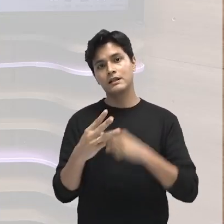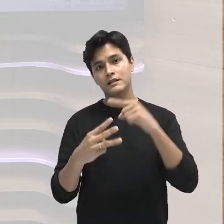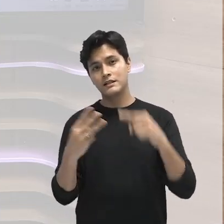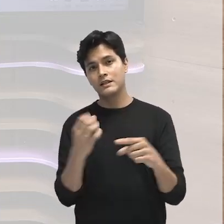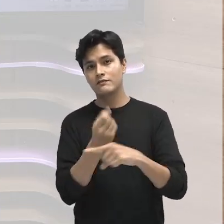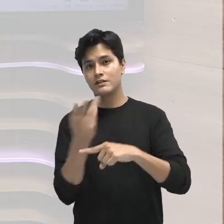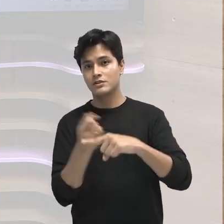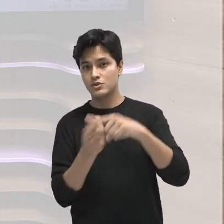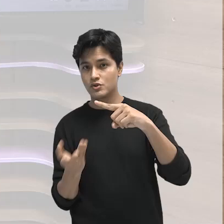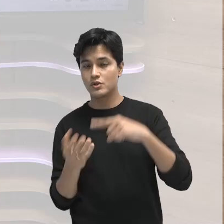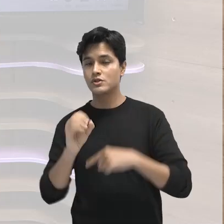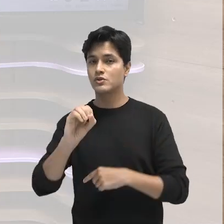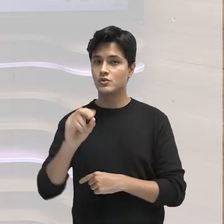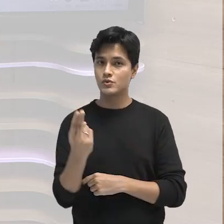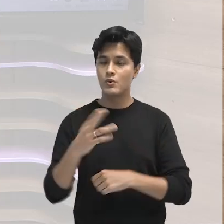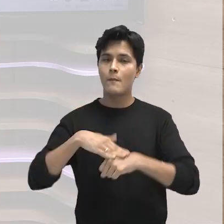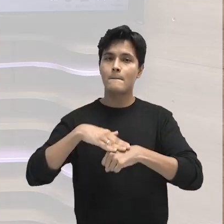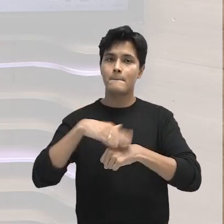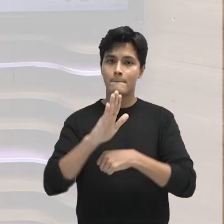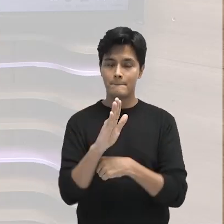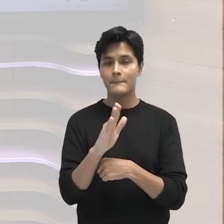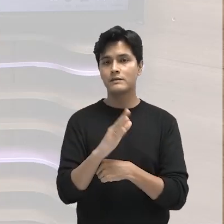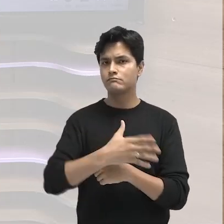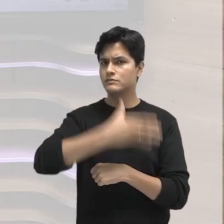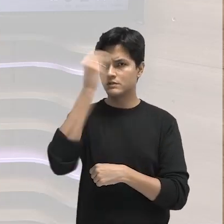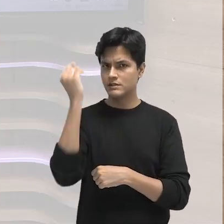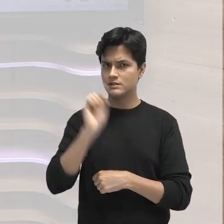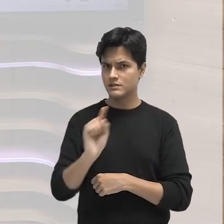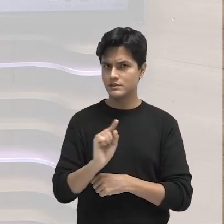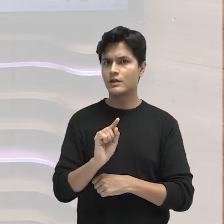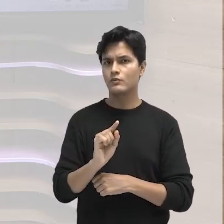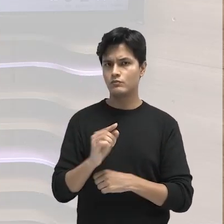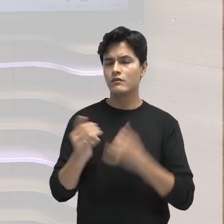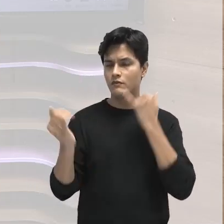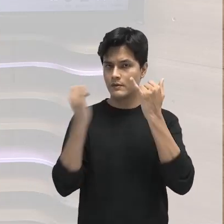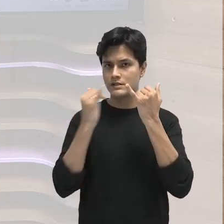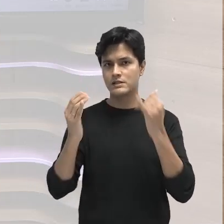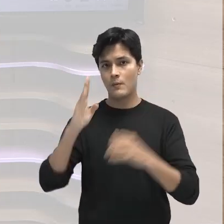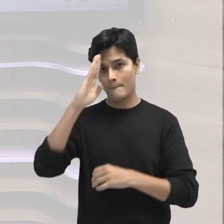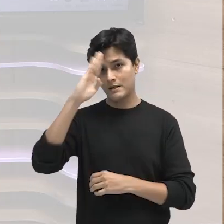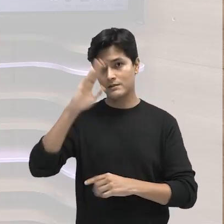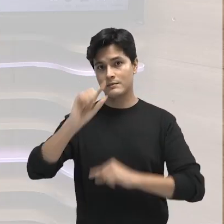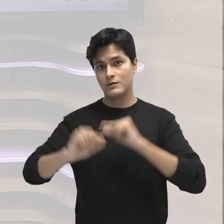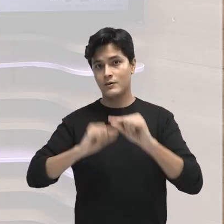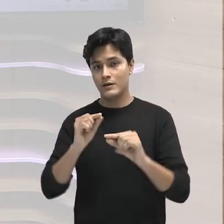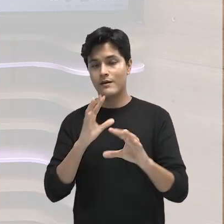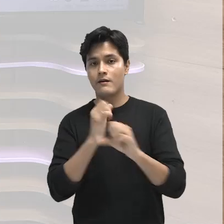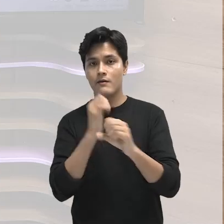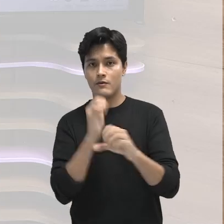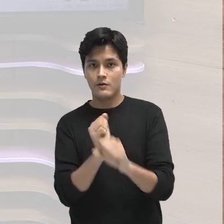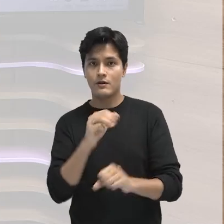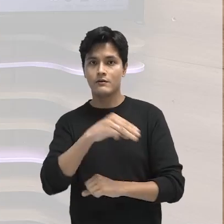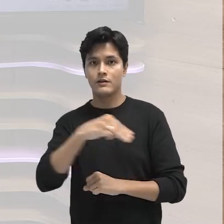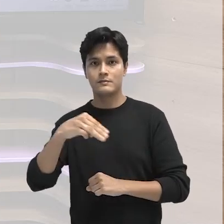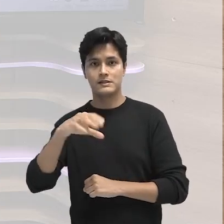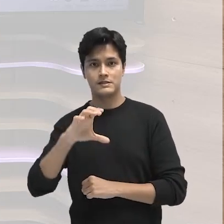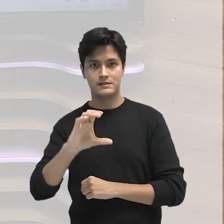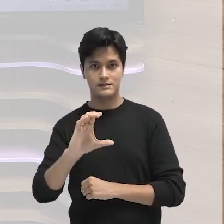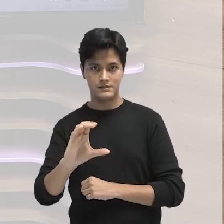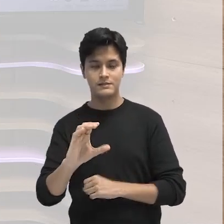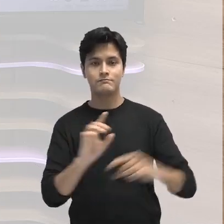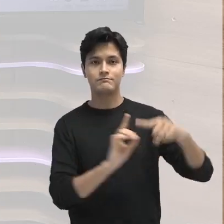tá bom? Não esquecendo que o ponto principal nesse caso é você calcular o MMC entre